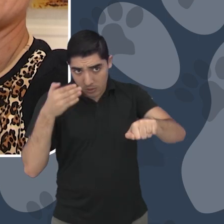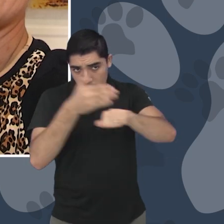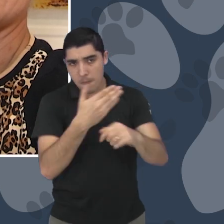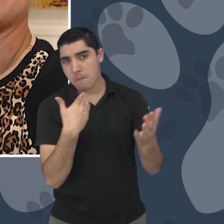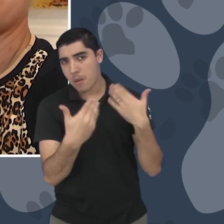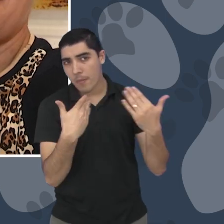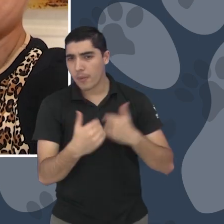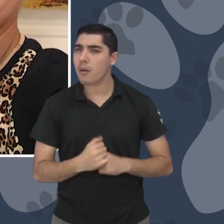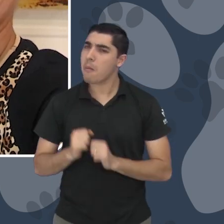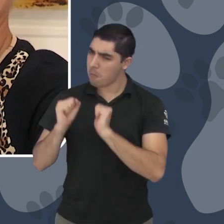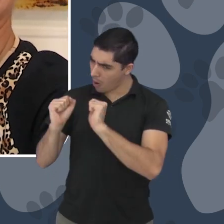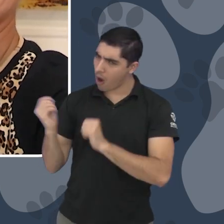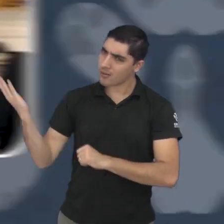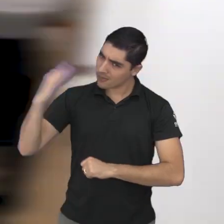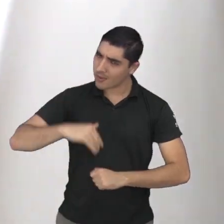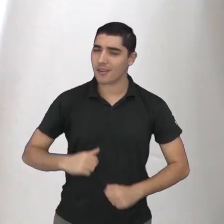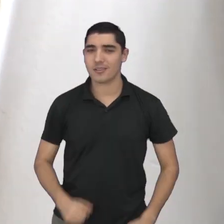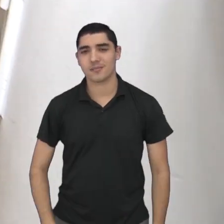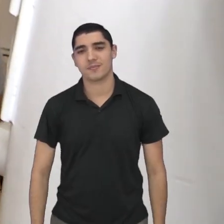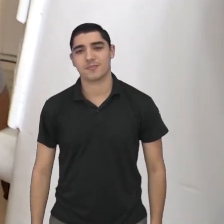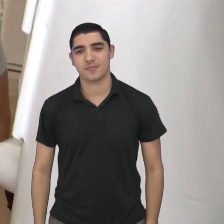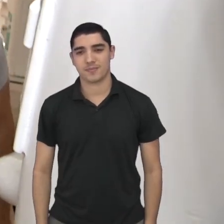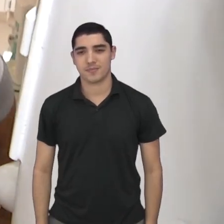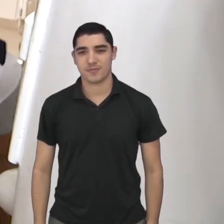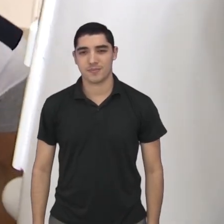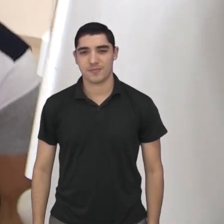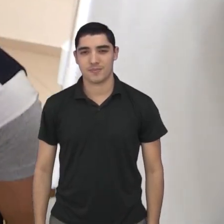gente conversar então? Pode, claro.